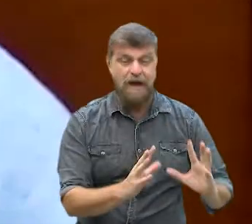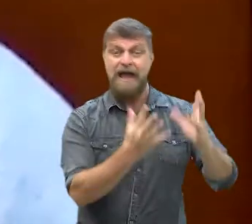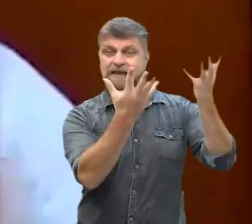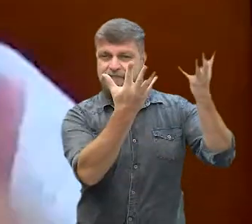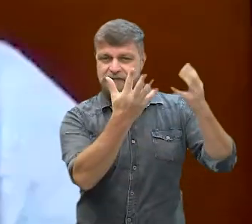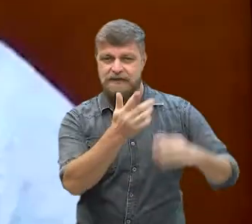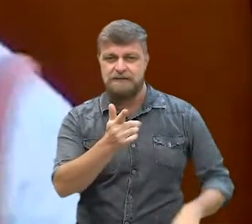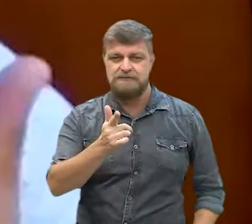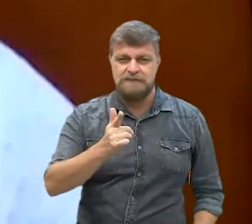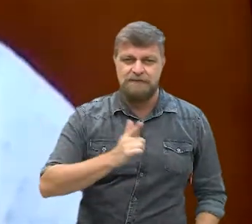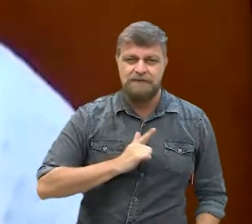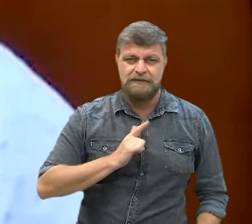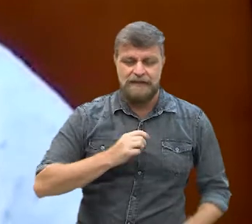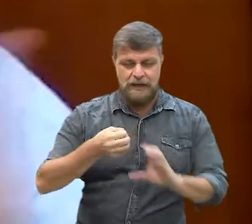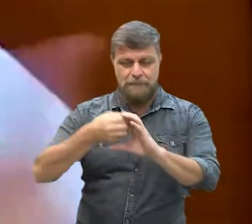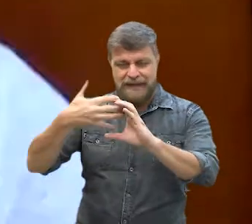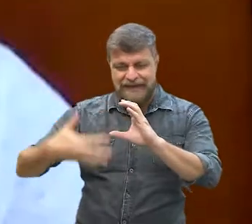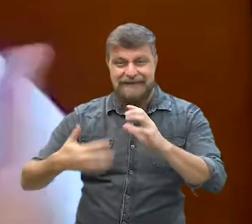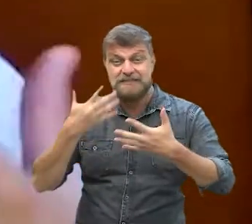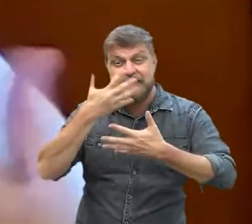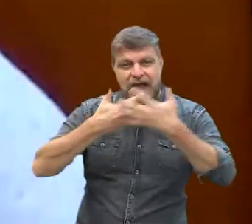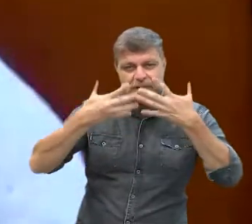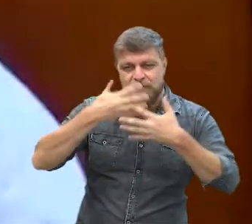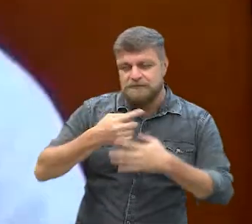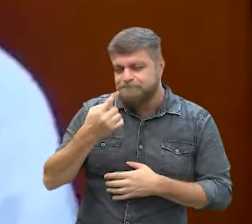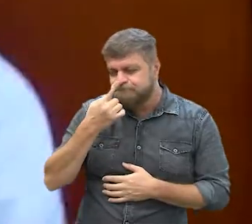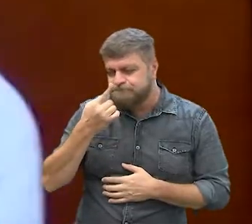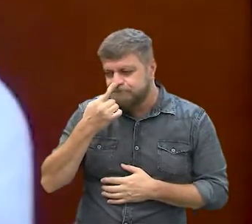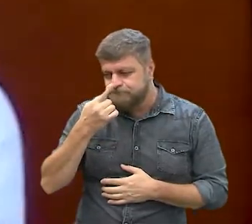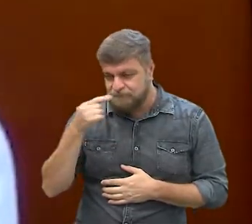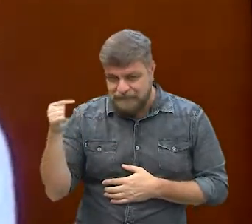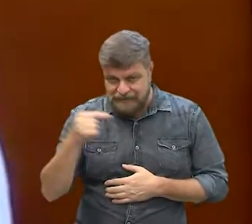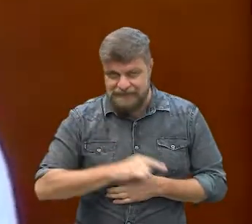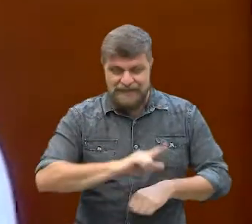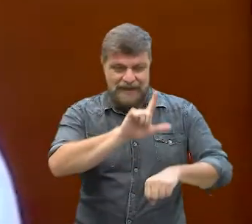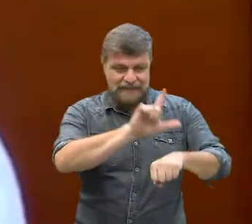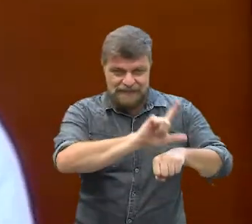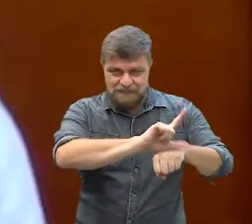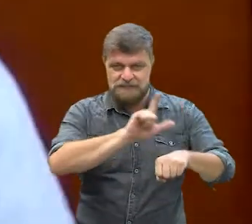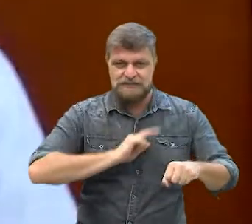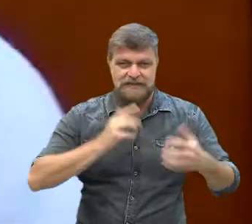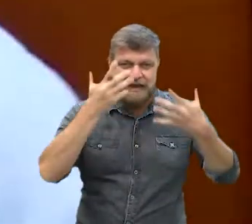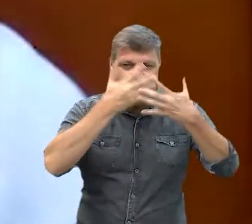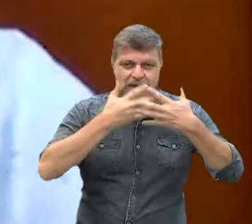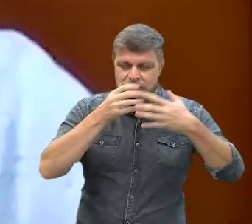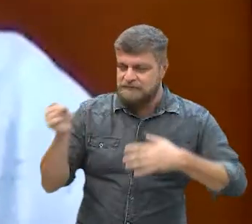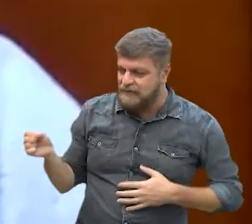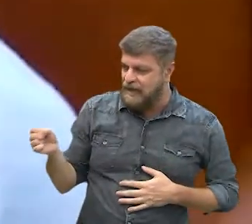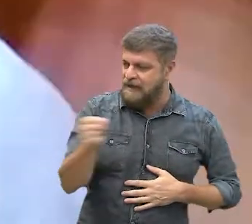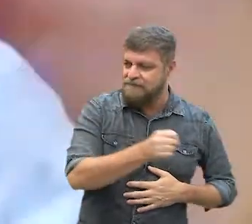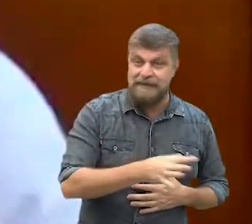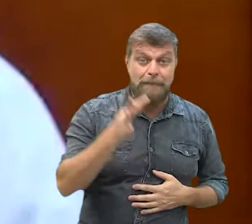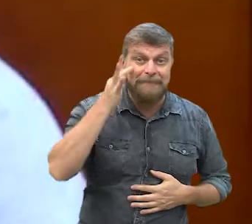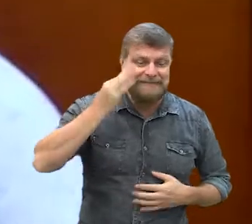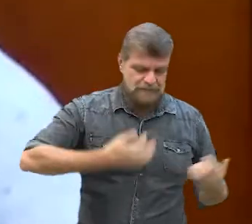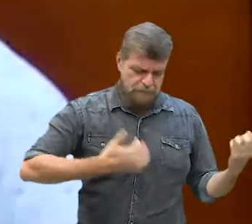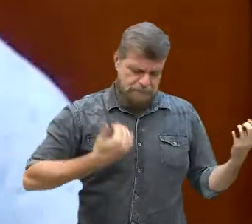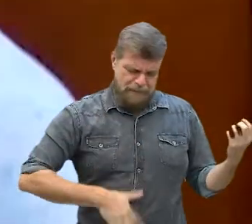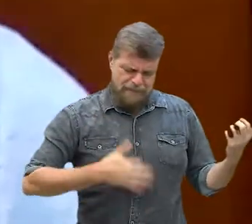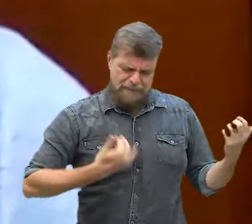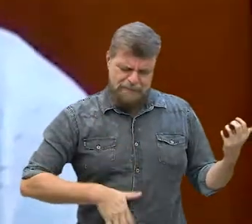eventos, tinha uma característica musical muito forte na nossa hamburgueria. Nós trazíamos músicos de São